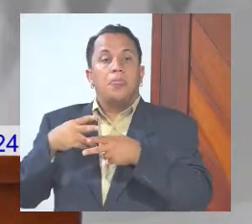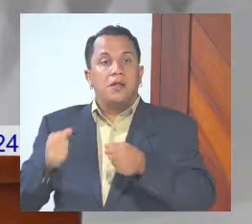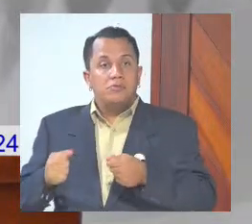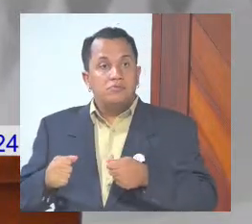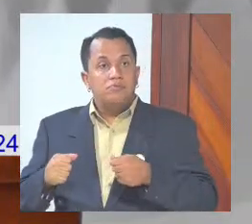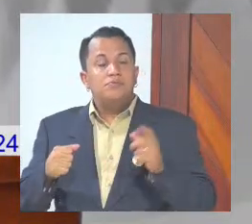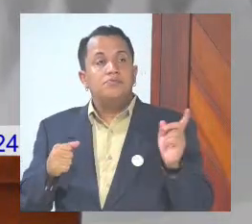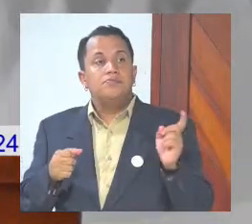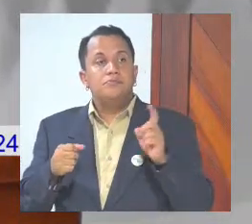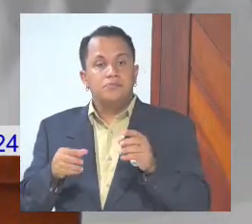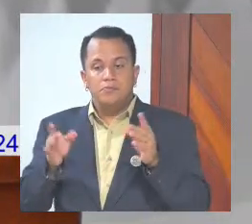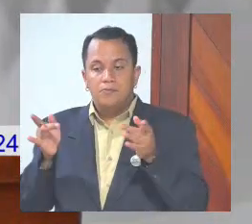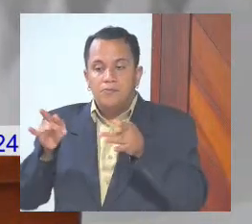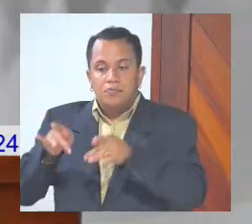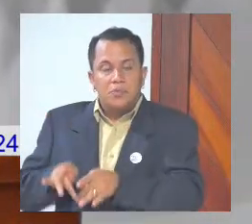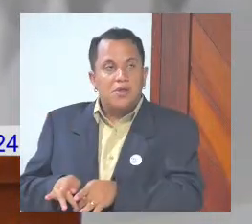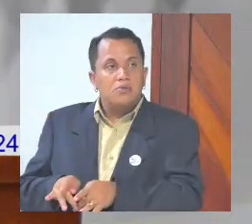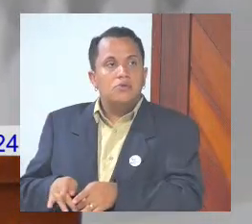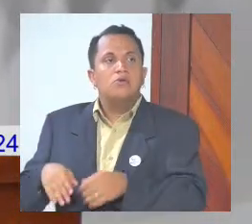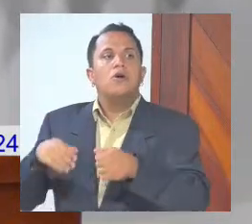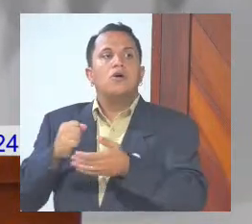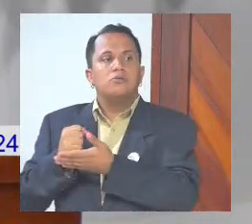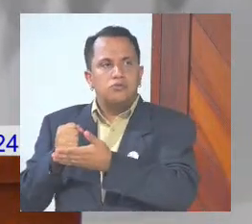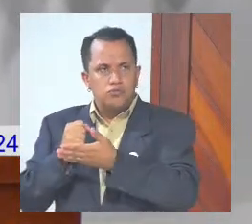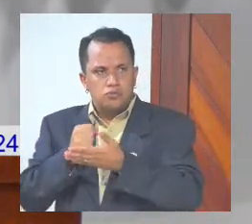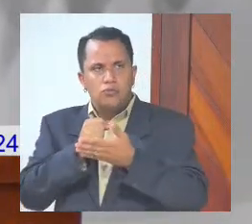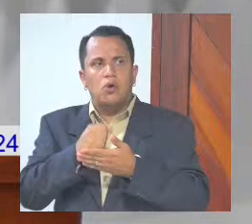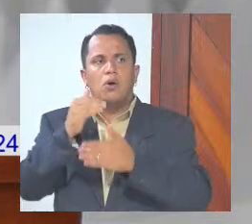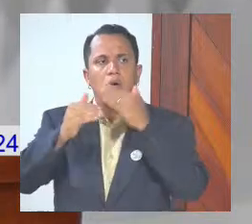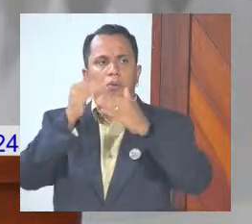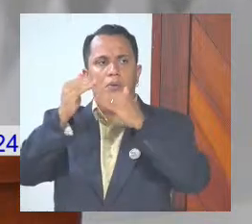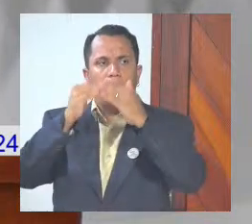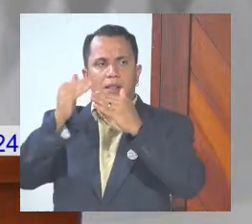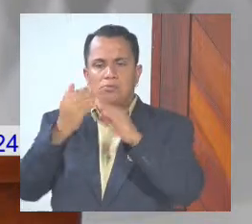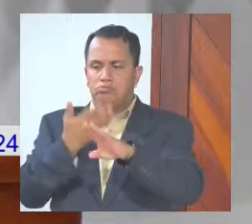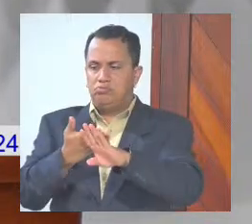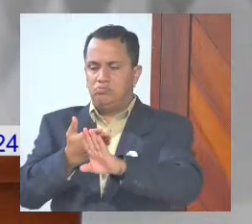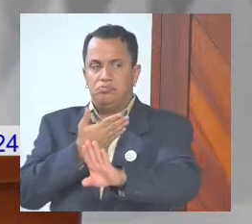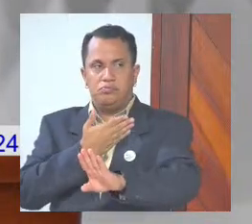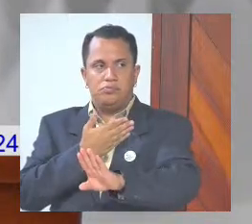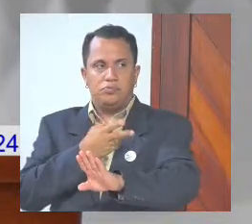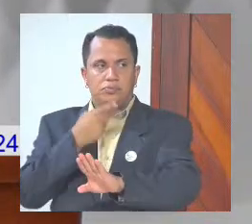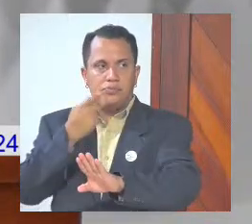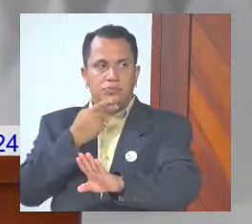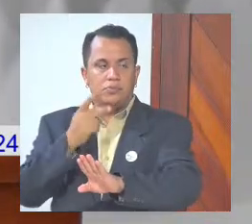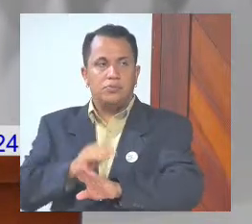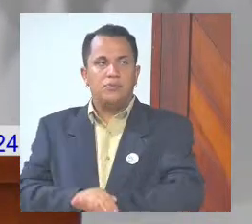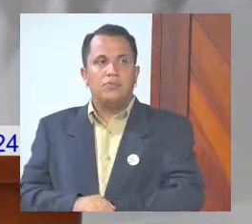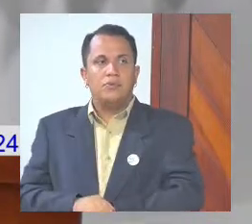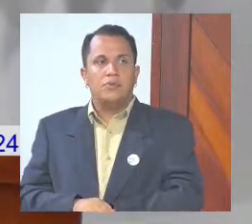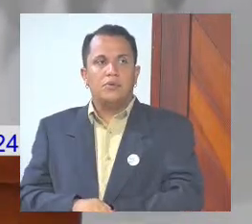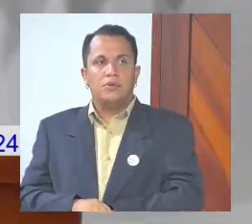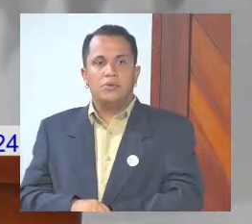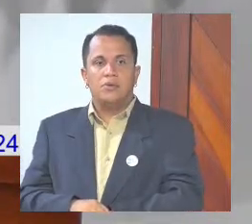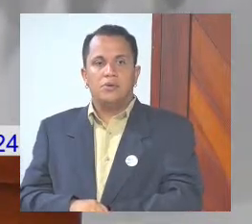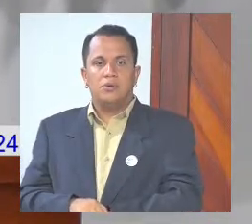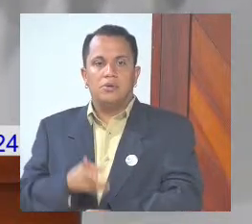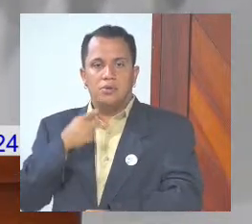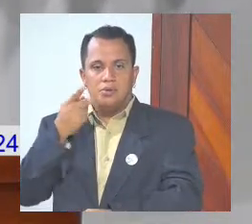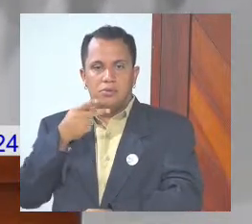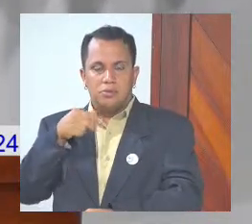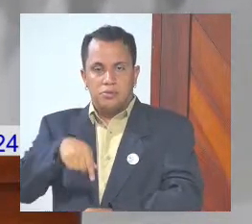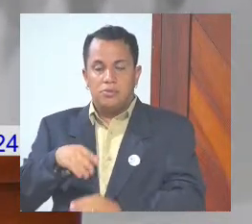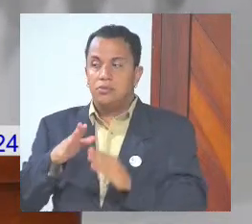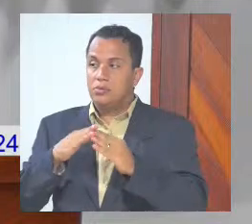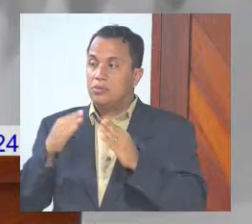eu vou deixar aqui. Isso eu digo com muita propriedade e vou discordar do discurso que ele fez nesta casa,